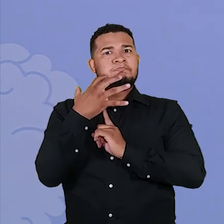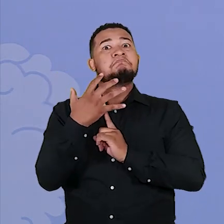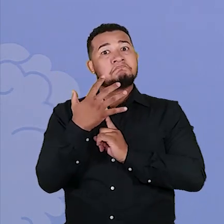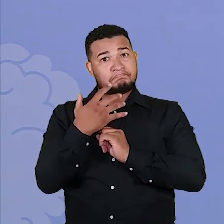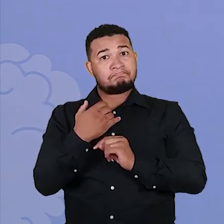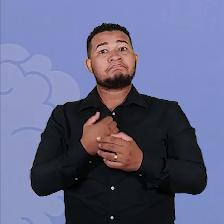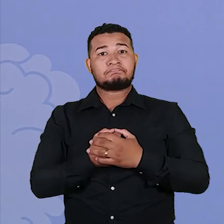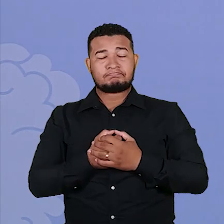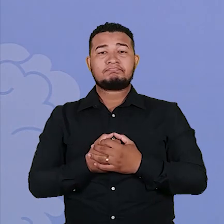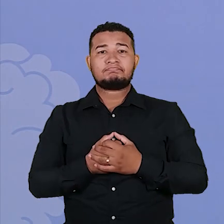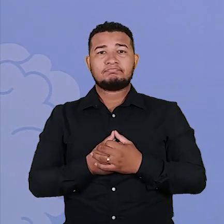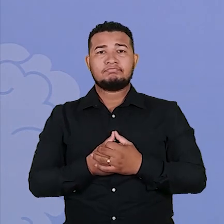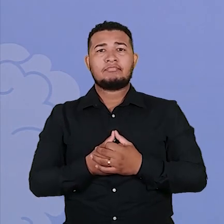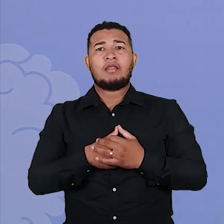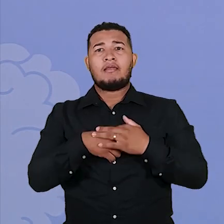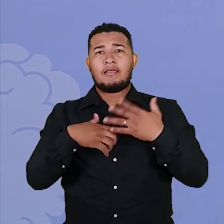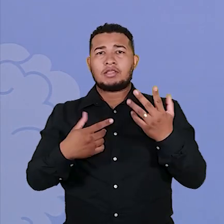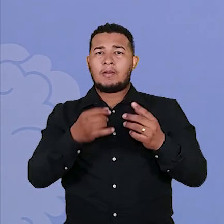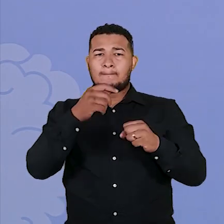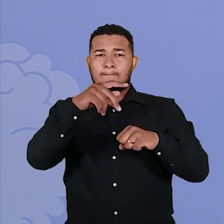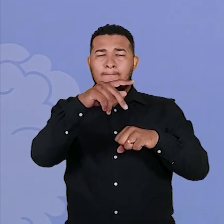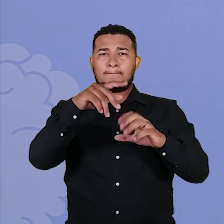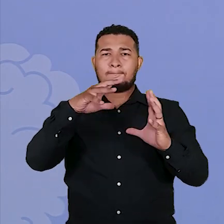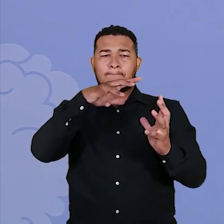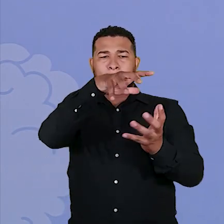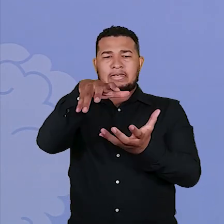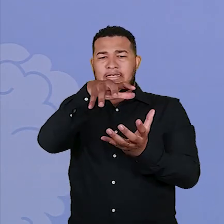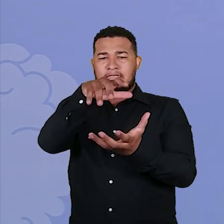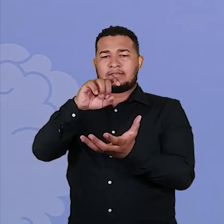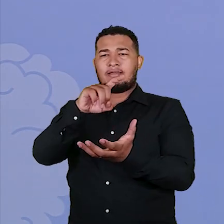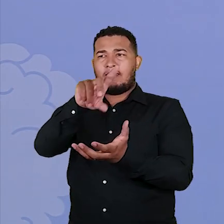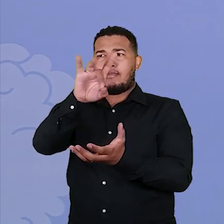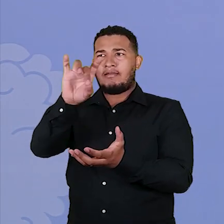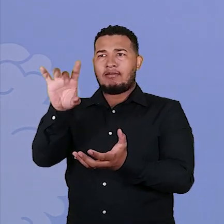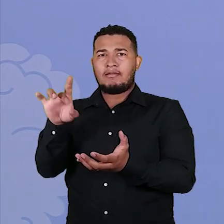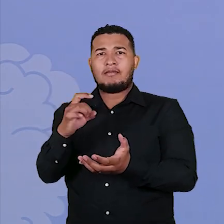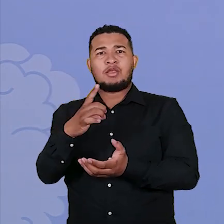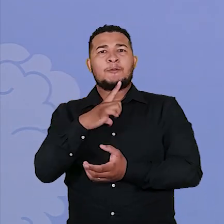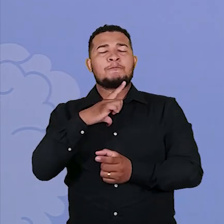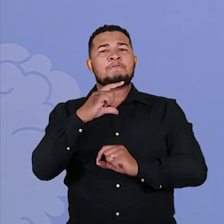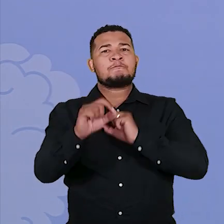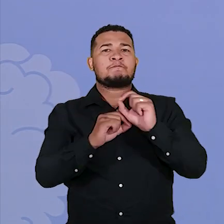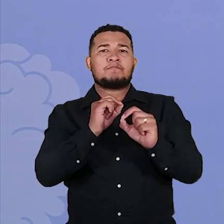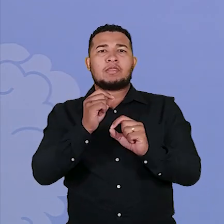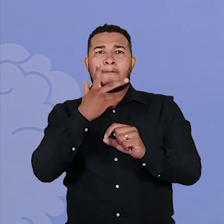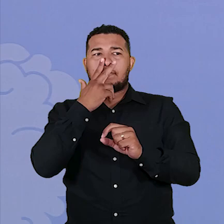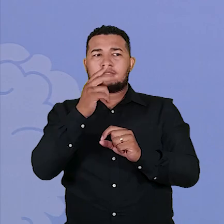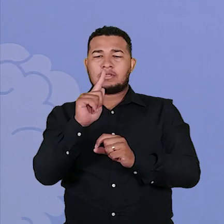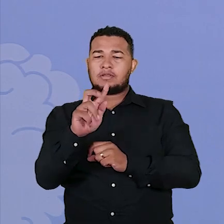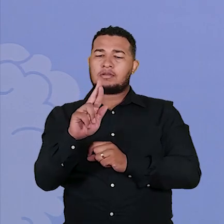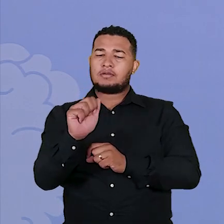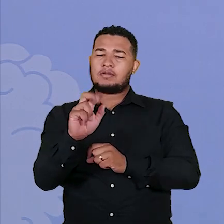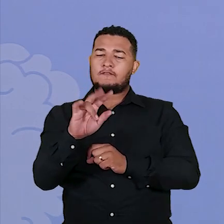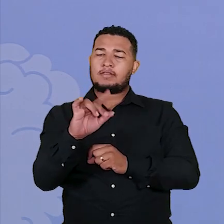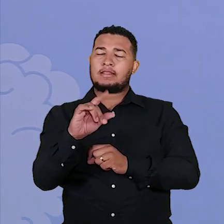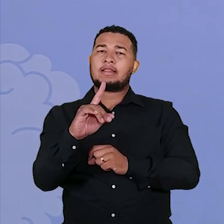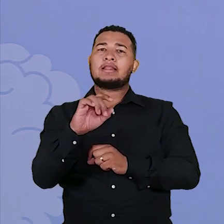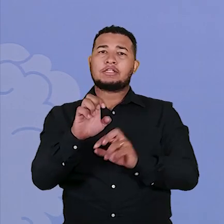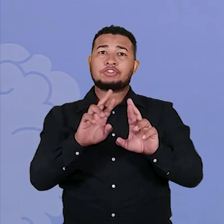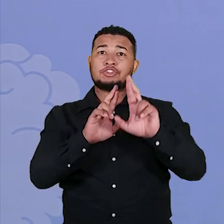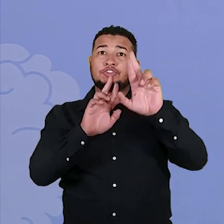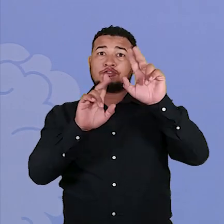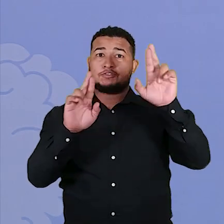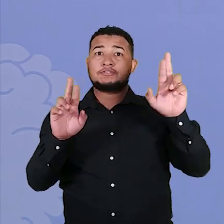então é cada planeta ele tem uma uma gravidade